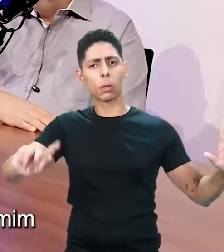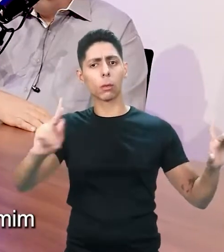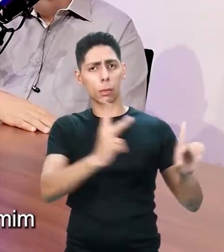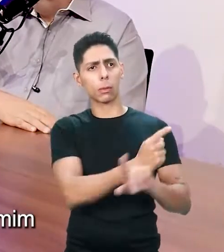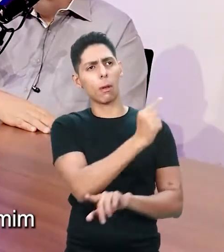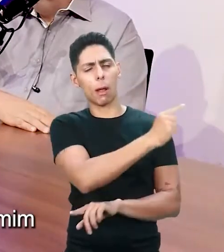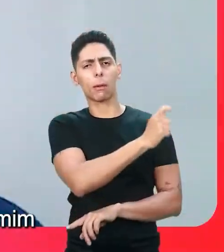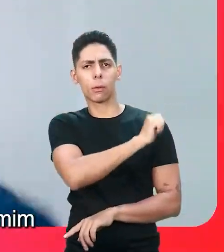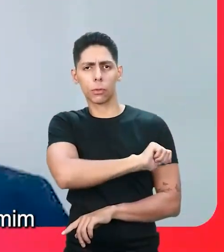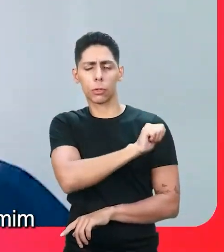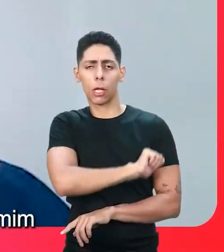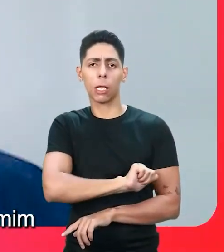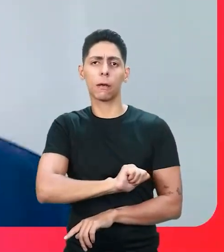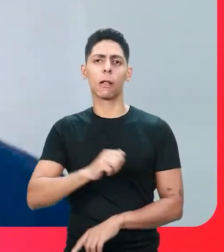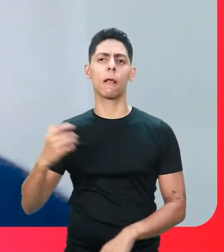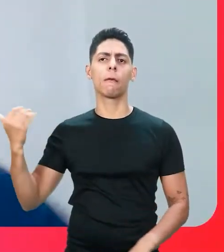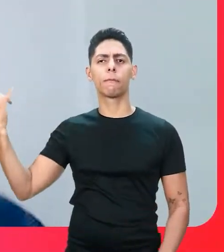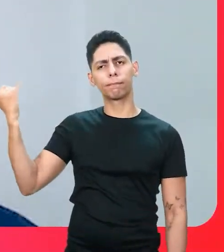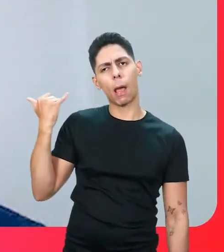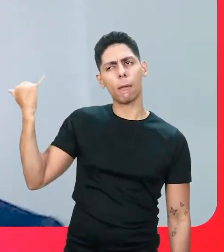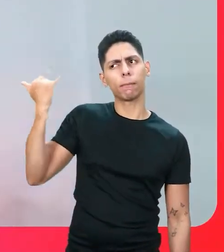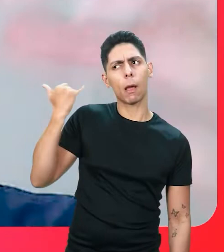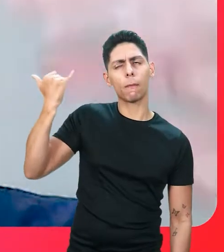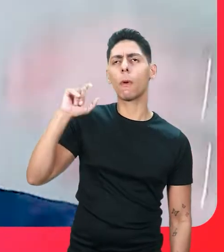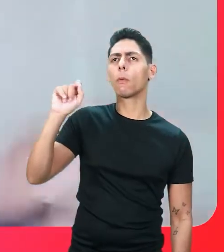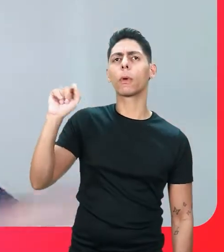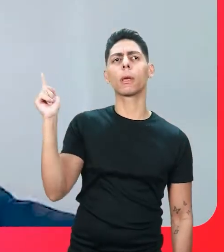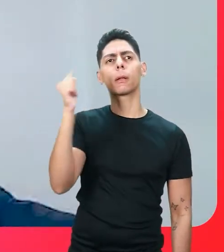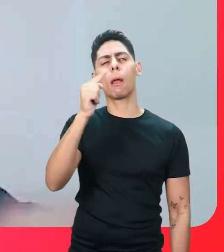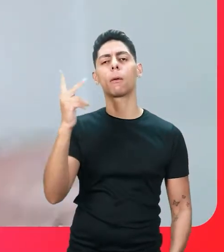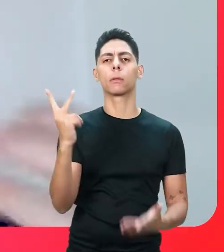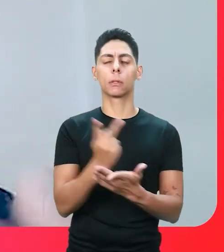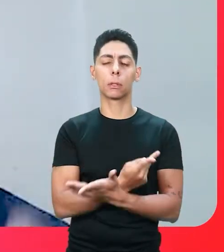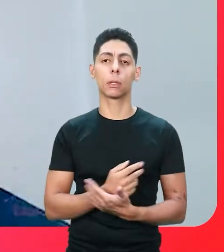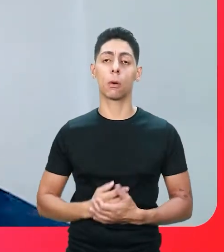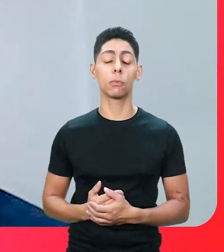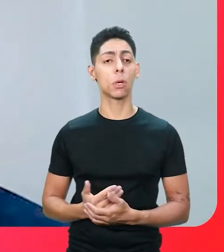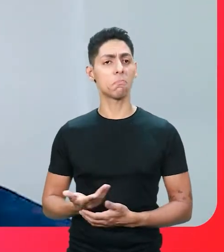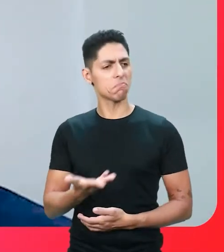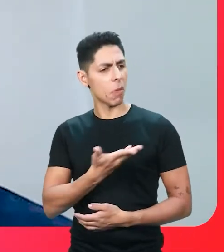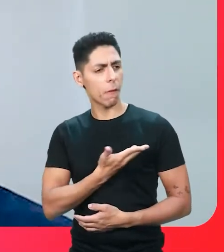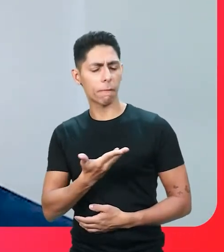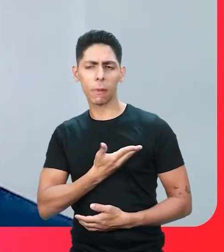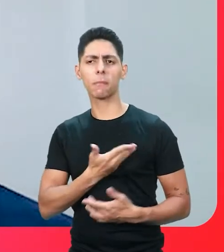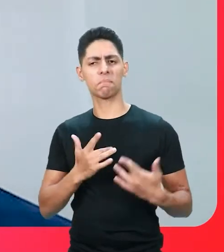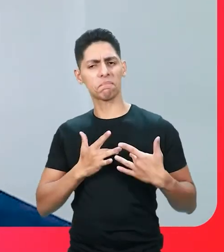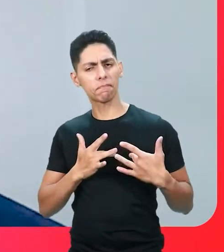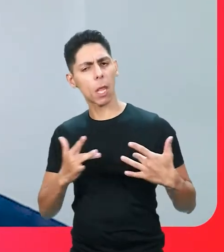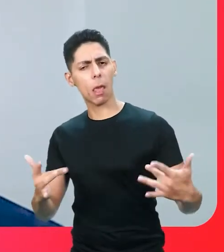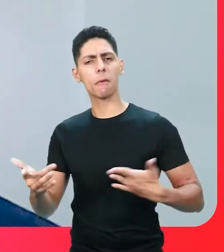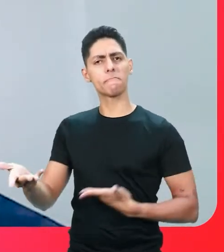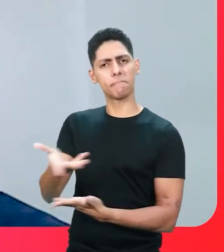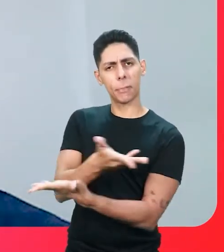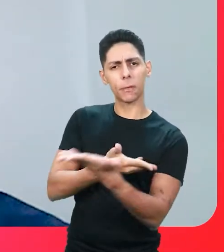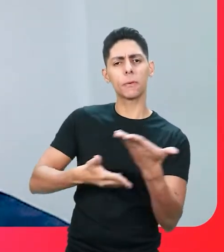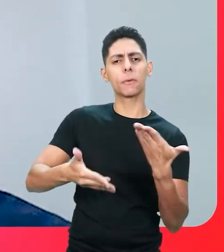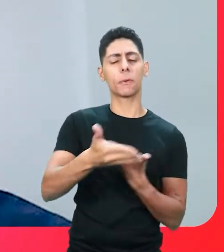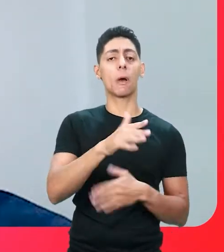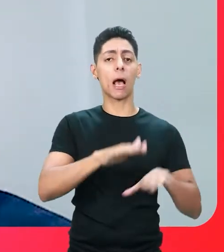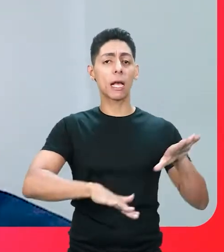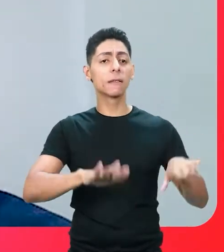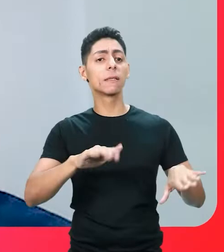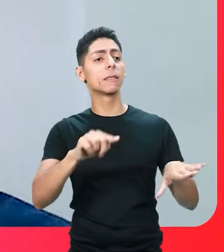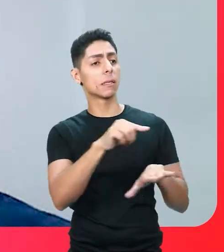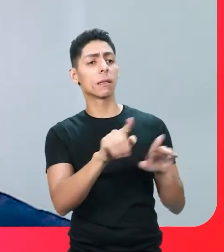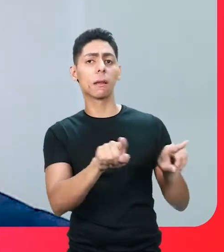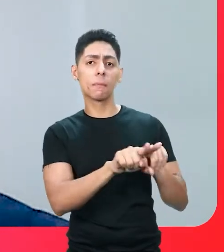Janeiro, ditavam a matéria para mim. Então, havia uma solidariedade dos colegas. Os colegas também me pediam